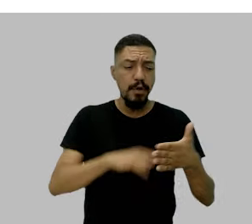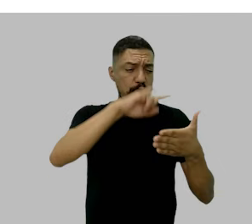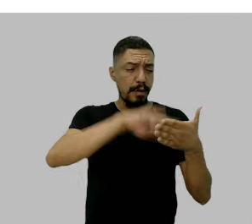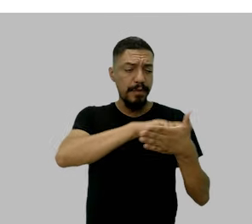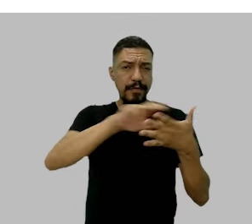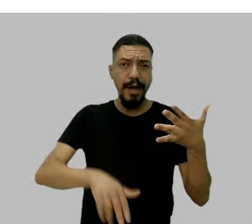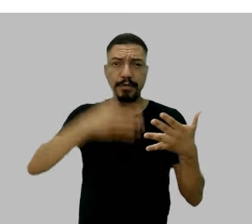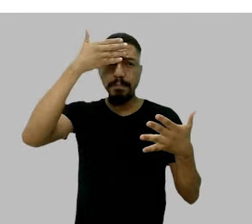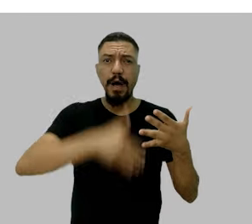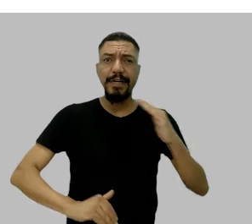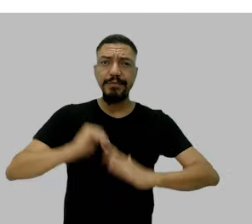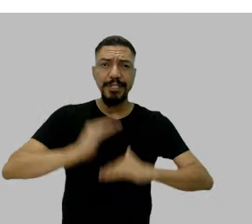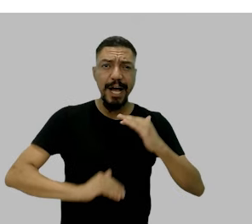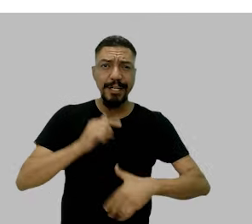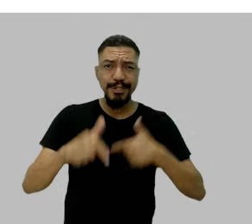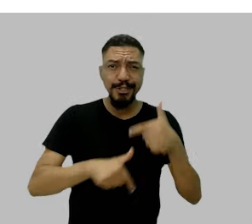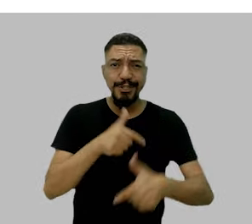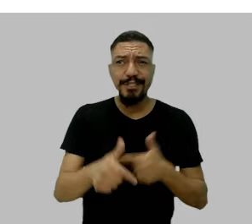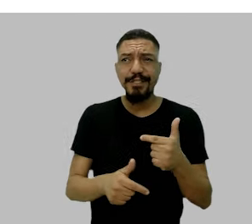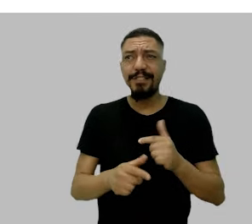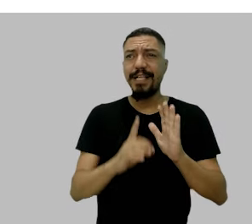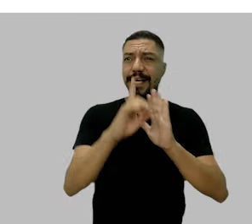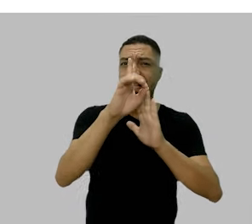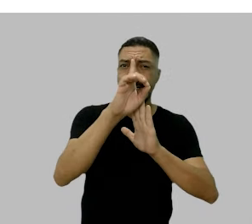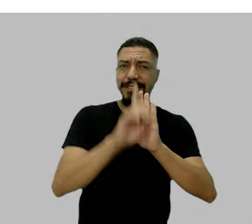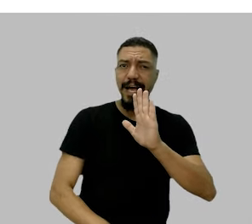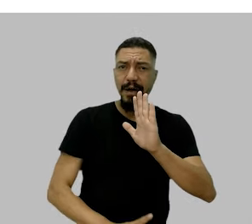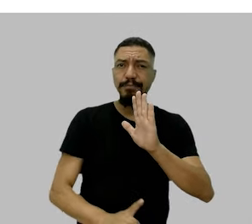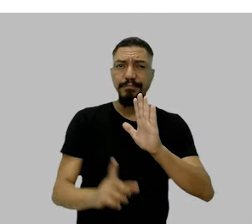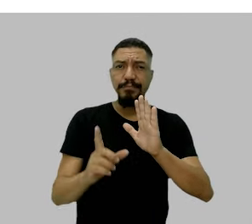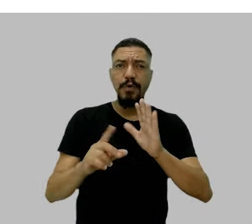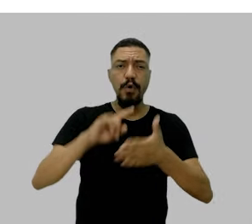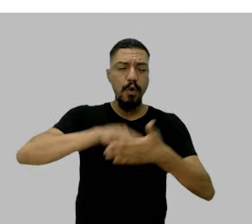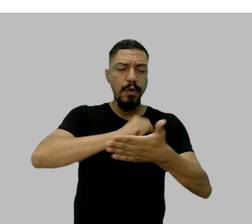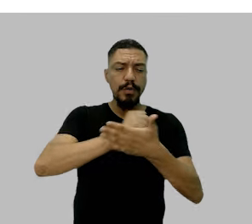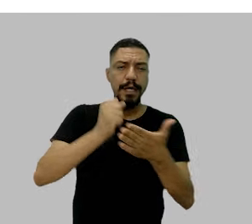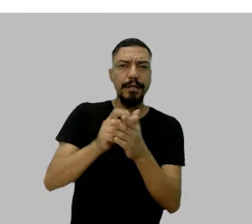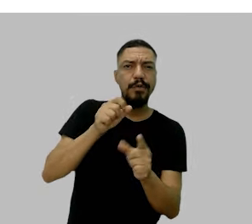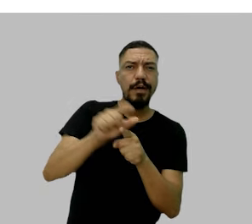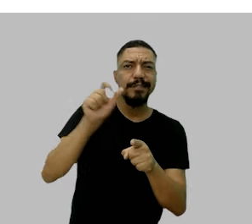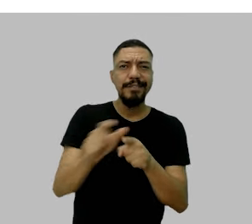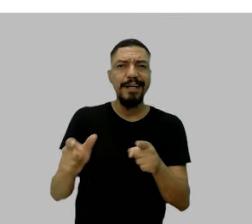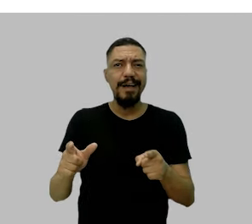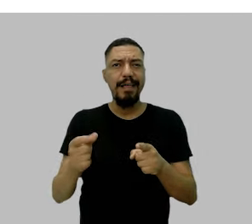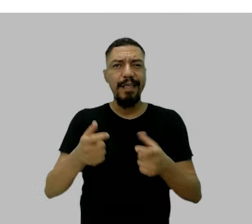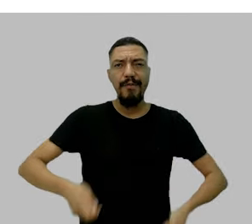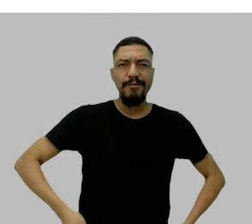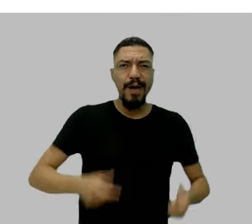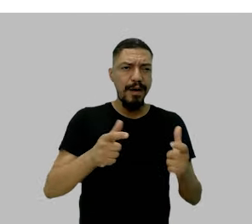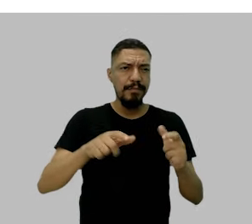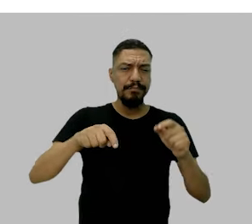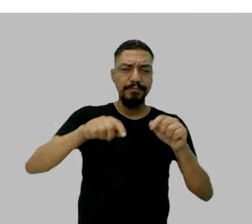as atividades, declaração, contrato de locação ou de uso oneroso ou não oneroso de espaço. Por